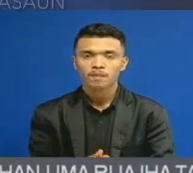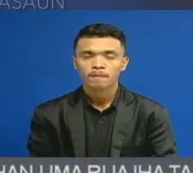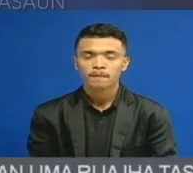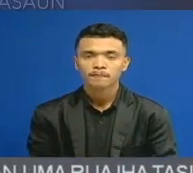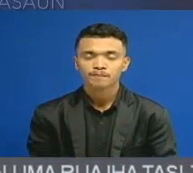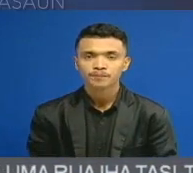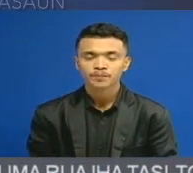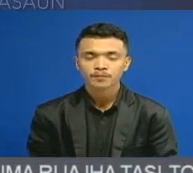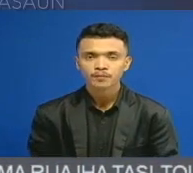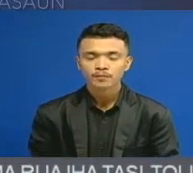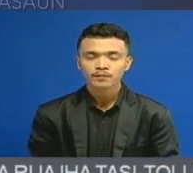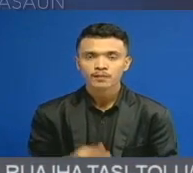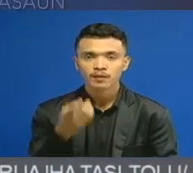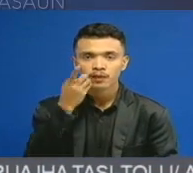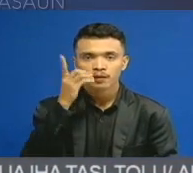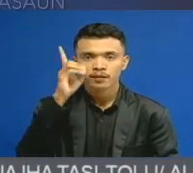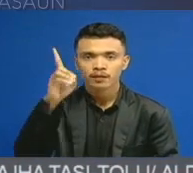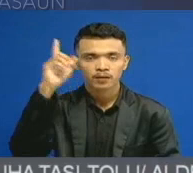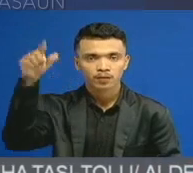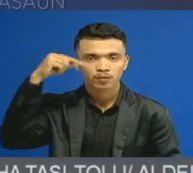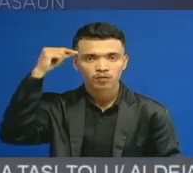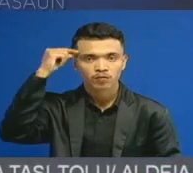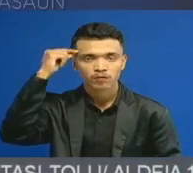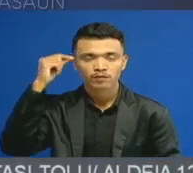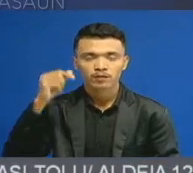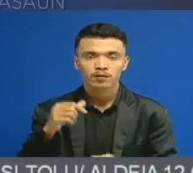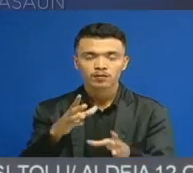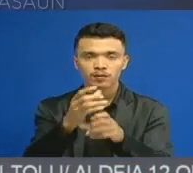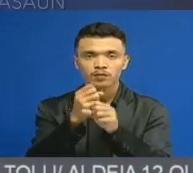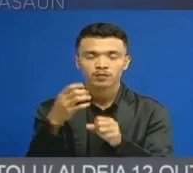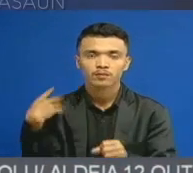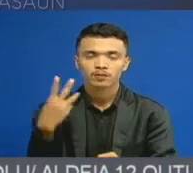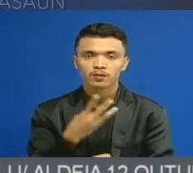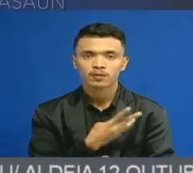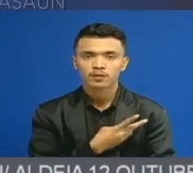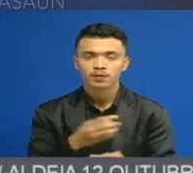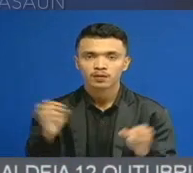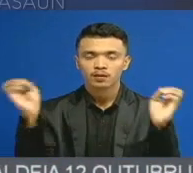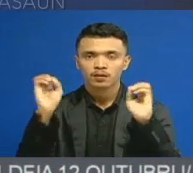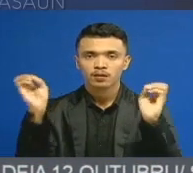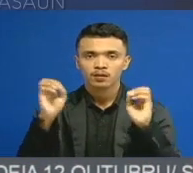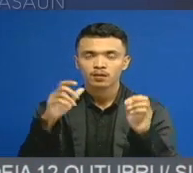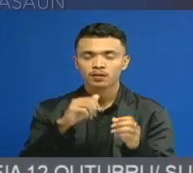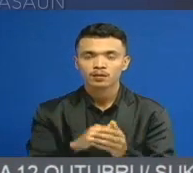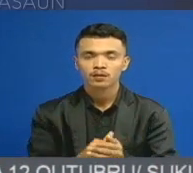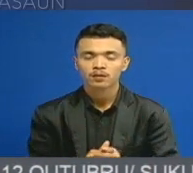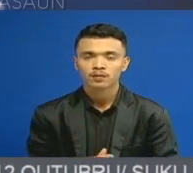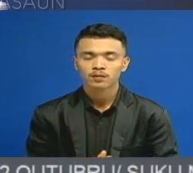de encata que de encata o governo irá se muita, né, la coiona, atu,